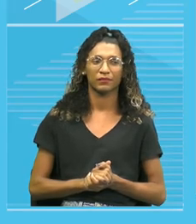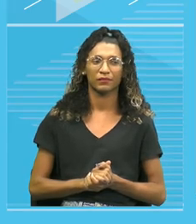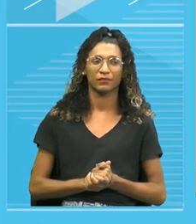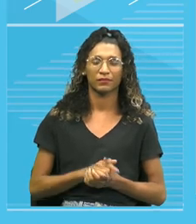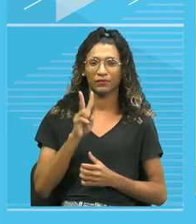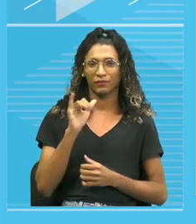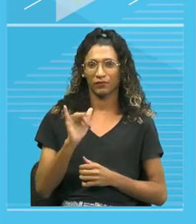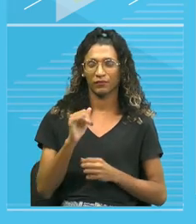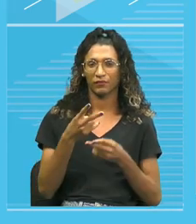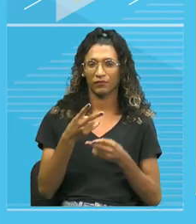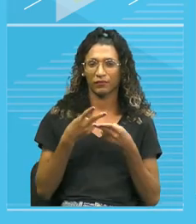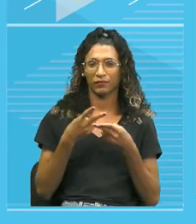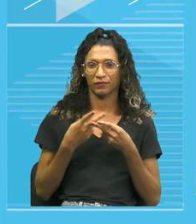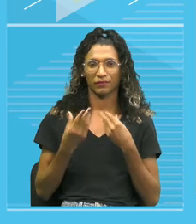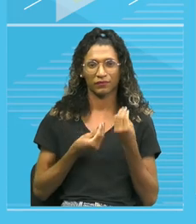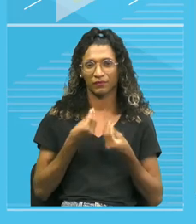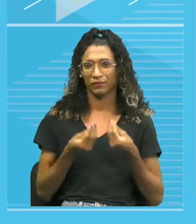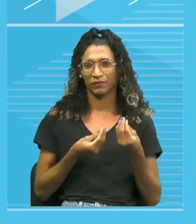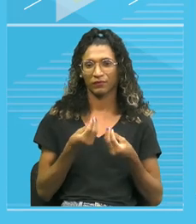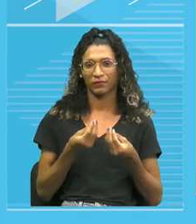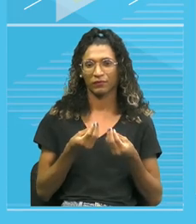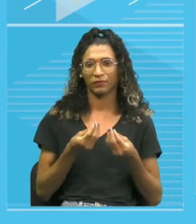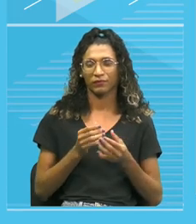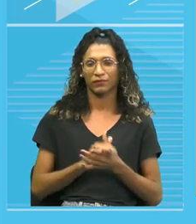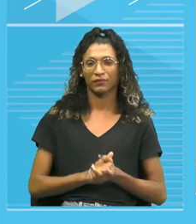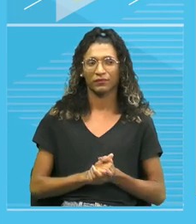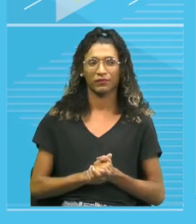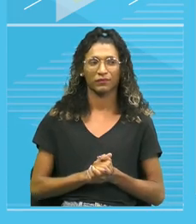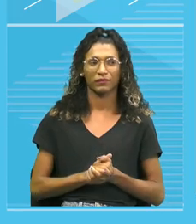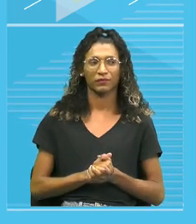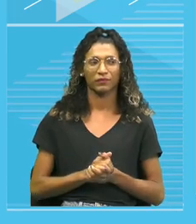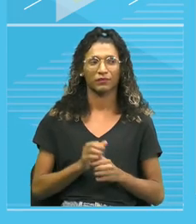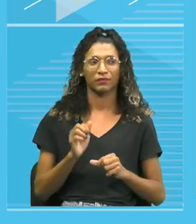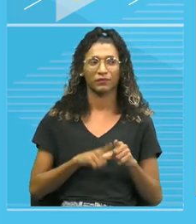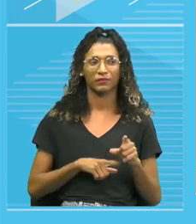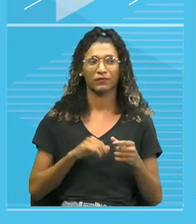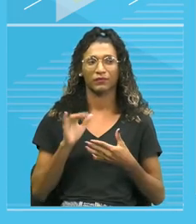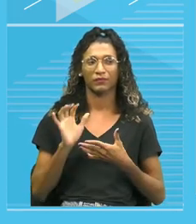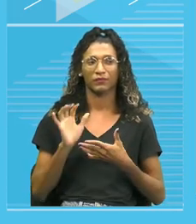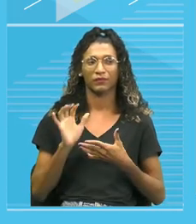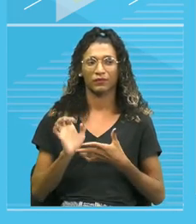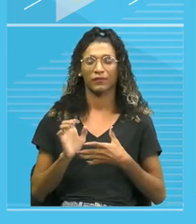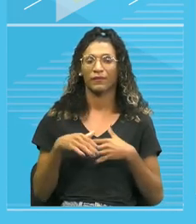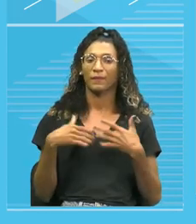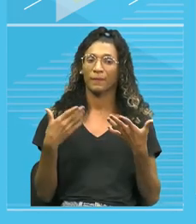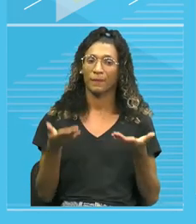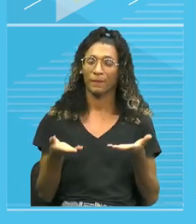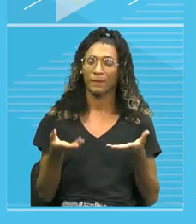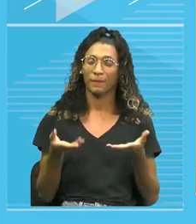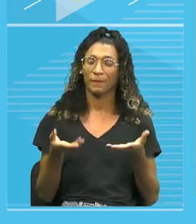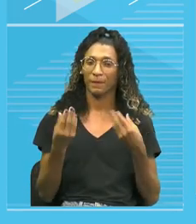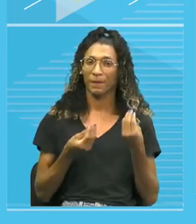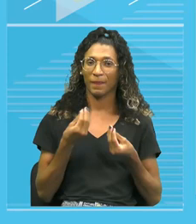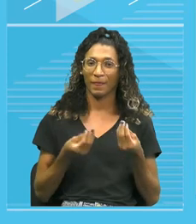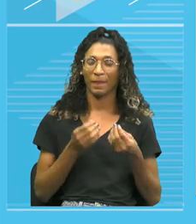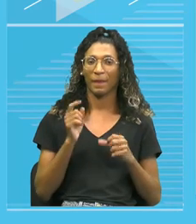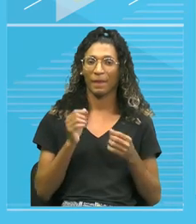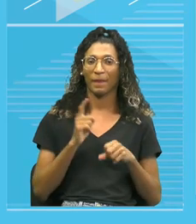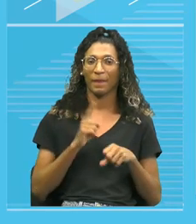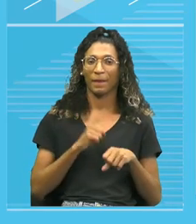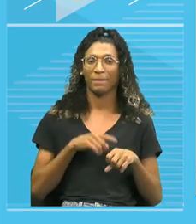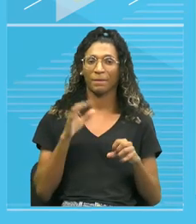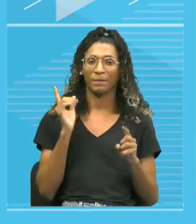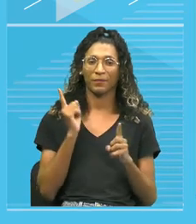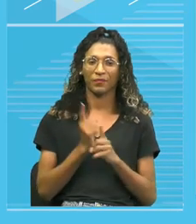5,2 kg de acetileno letra letra e o negócio bonito para quando vejo um cálculo desse